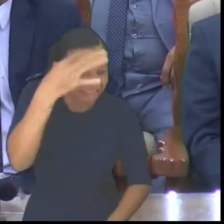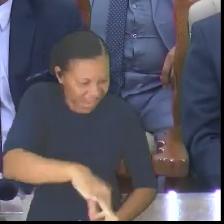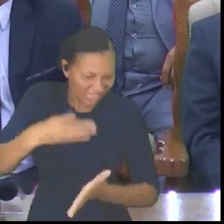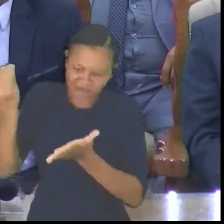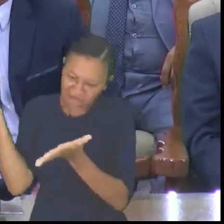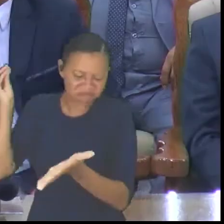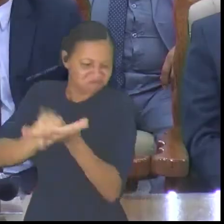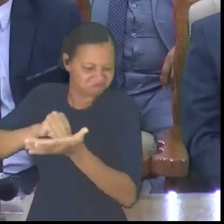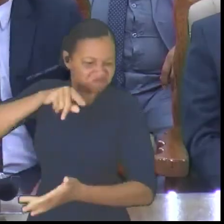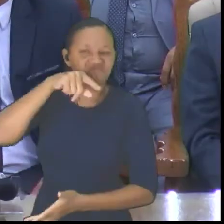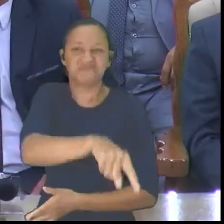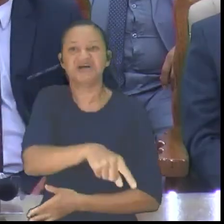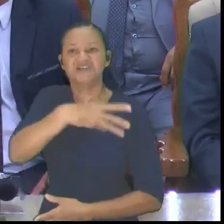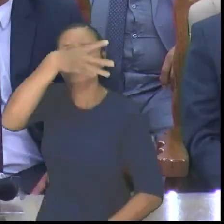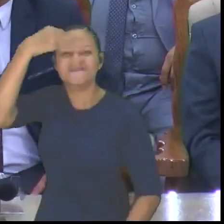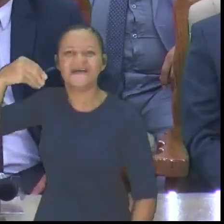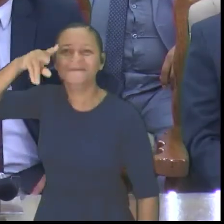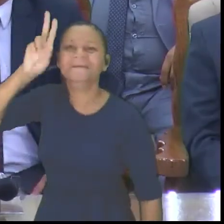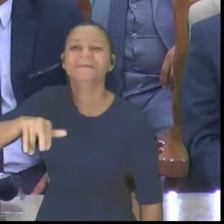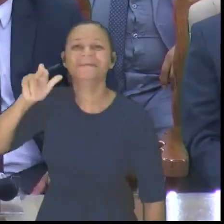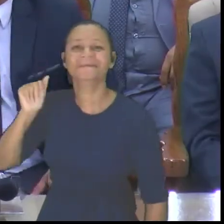registrado lá.